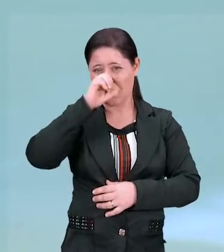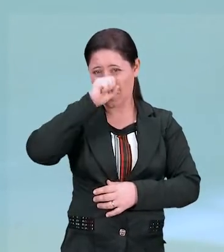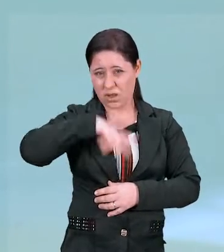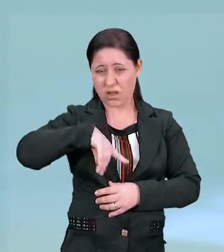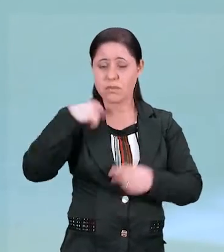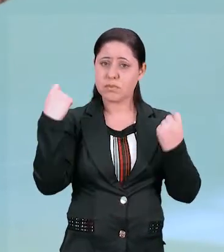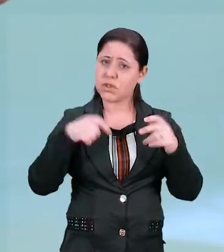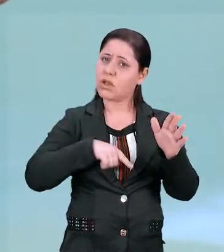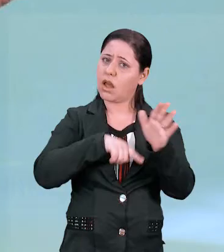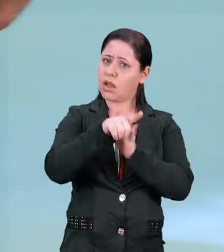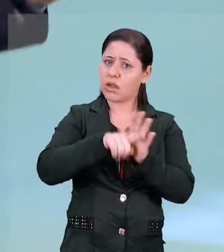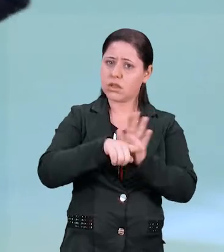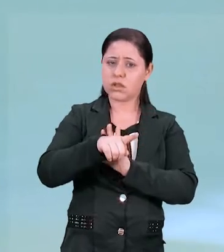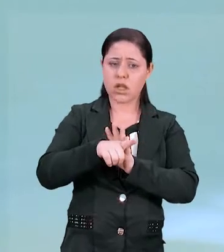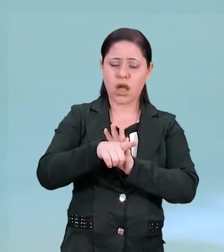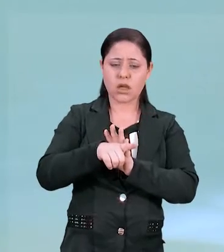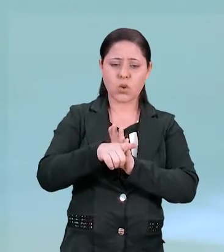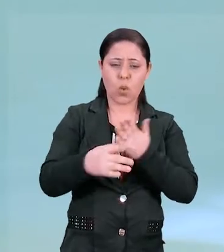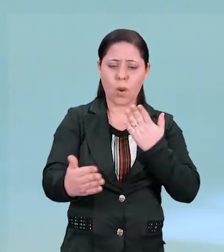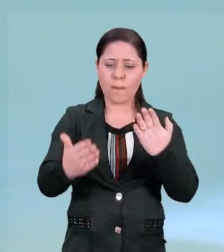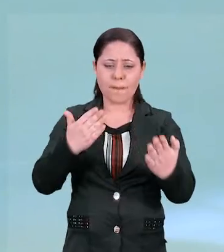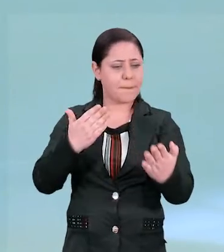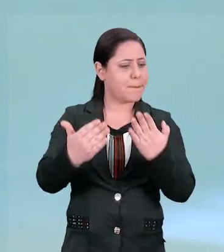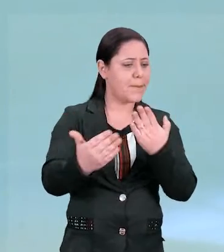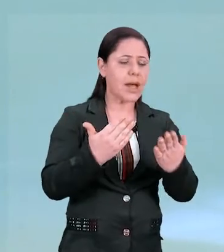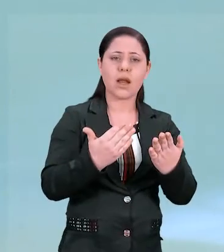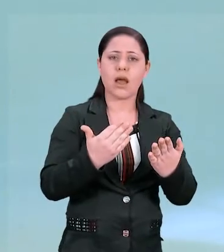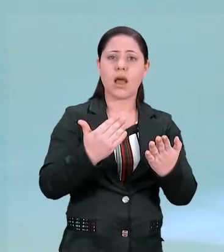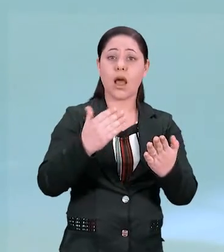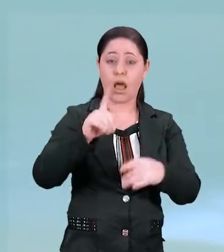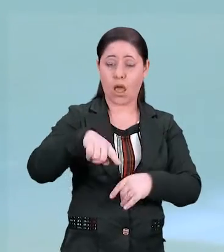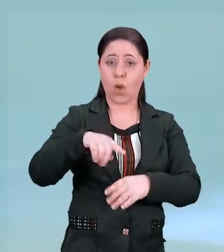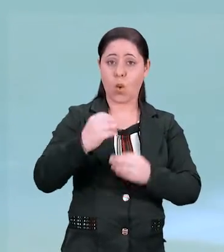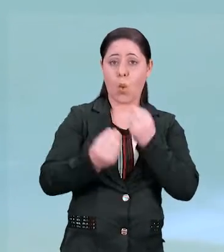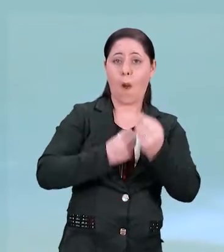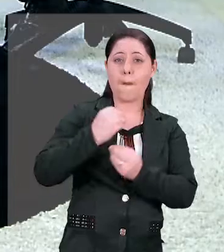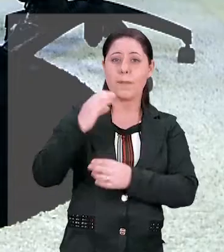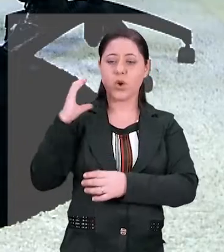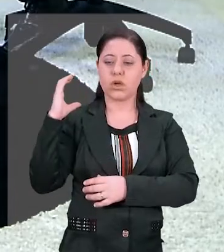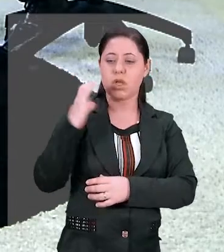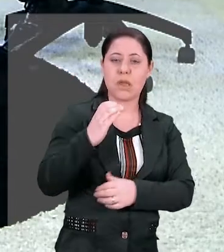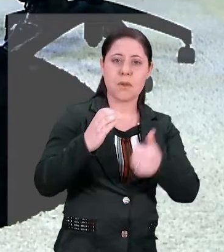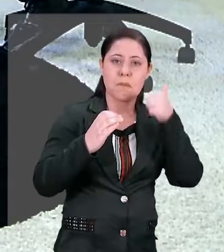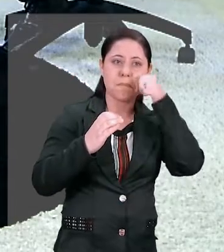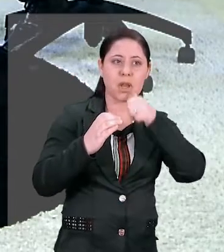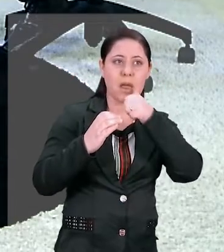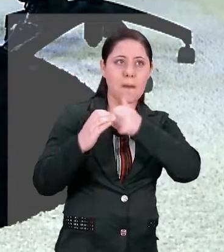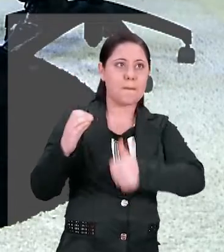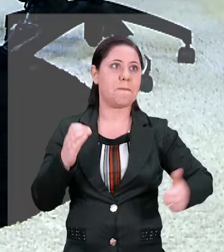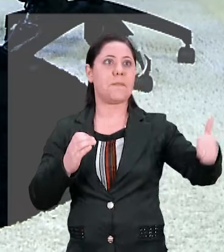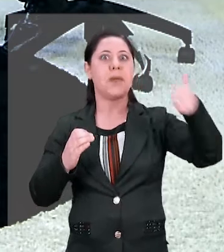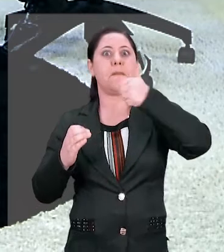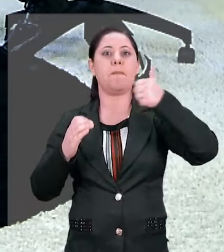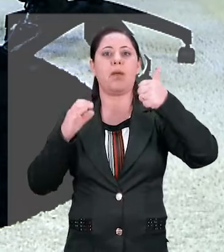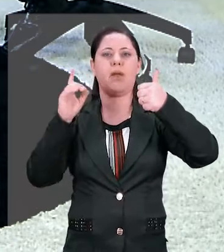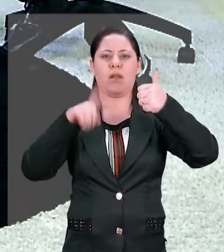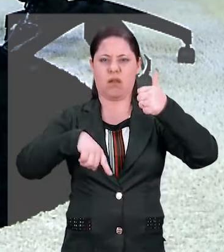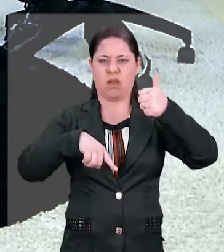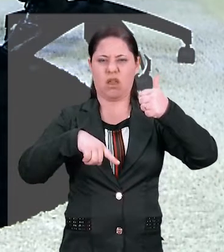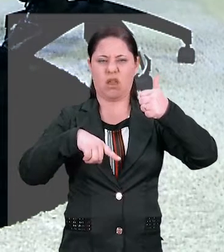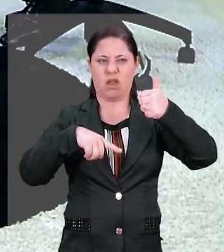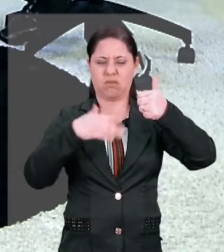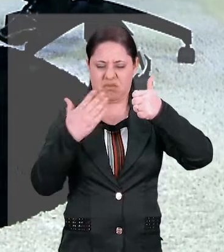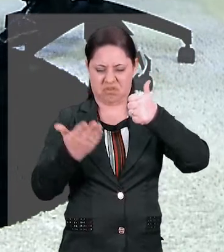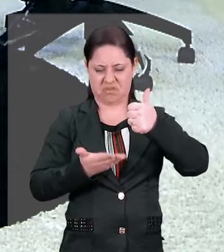nós temos que analisar ela como um todo. Quando você coloca o crime contra a mulher no rol dos crimes nacionais, é ínfimo